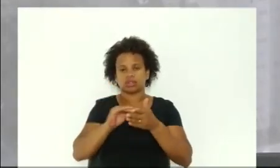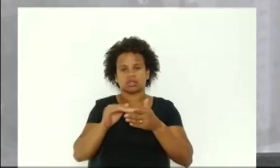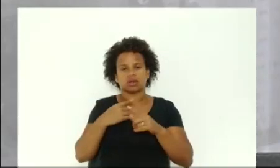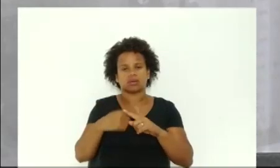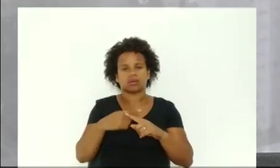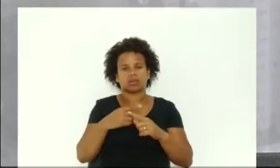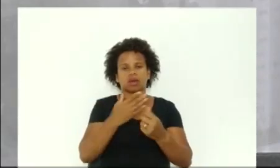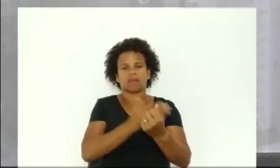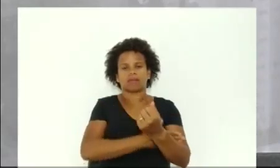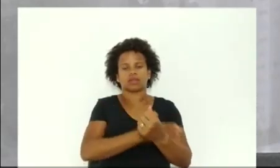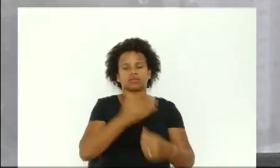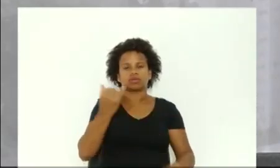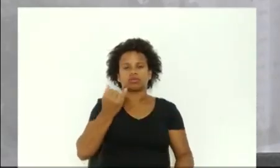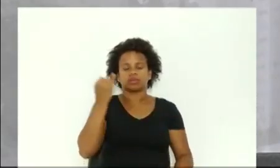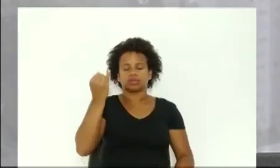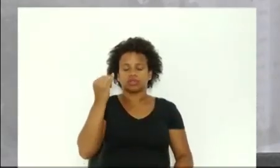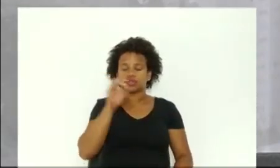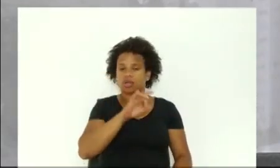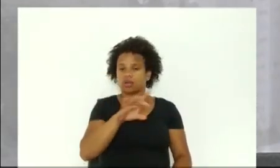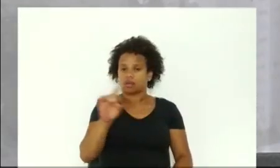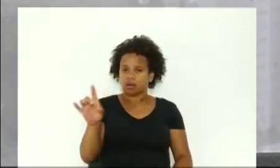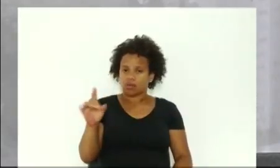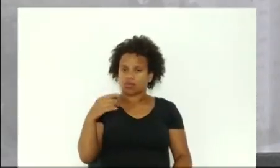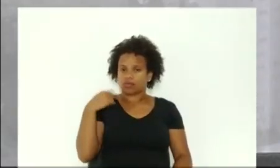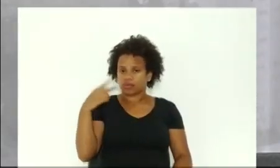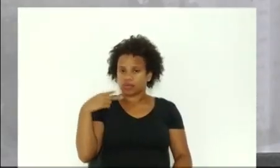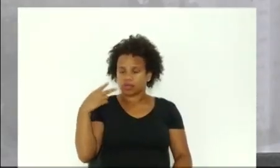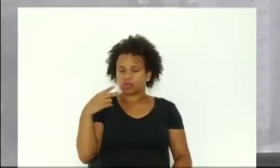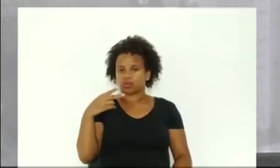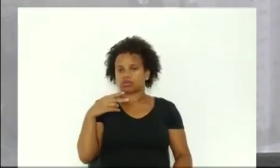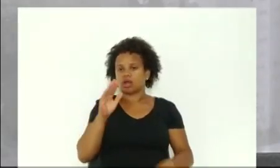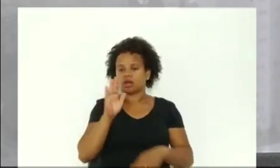isso, cada um de nós aqui, cada um dos vereadores, dando a sua contribuição